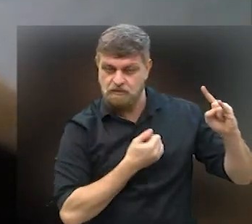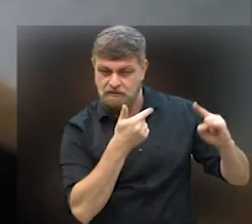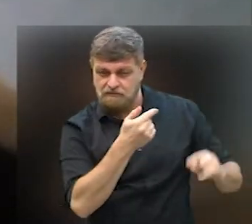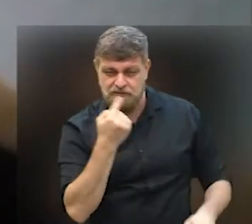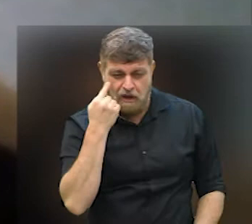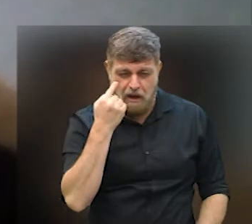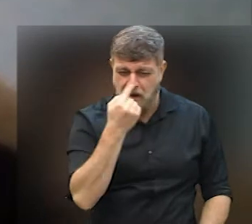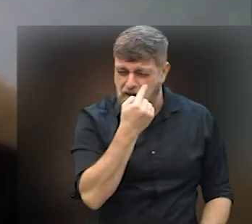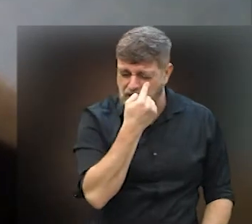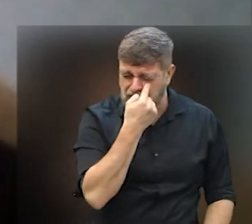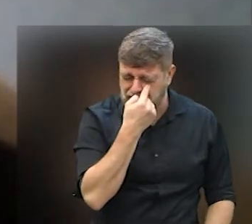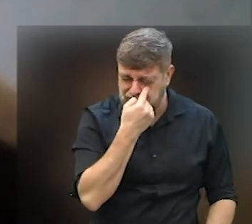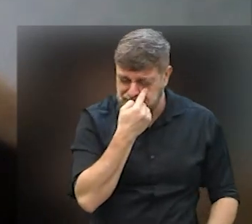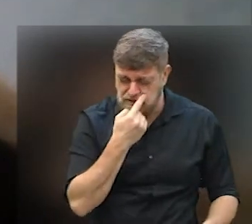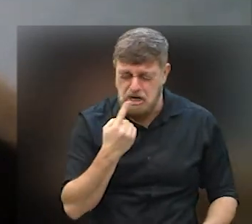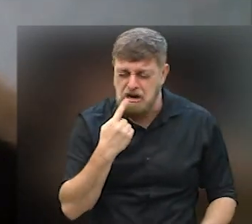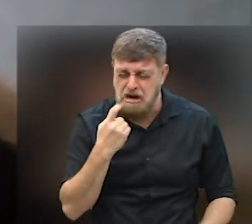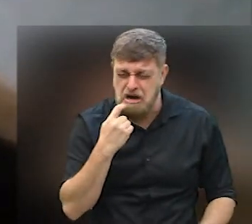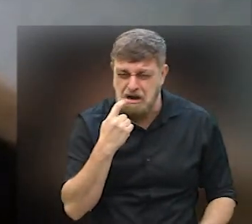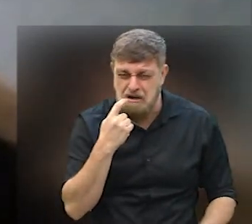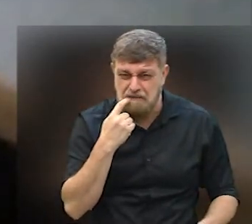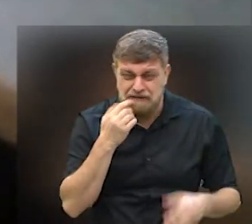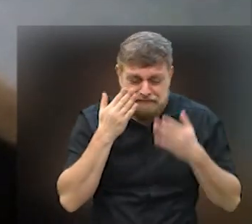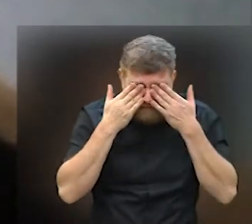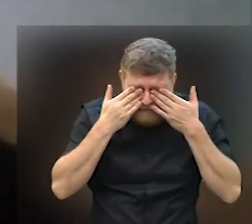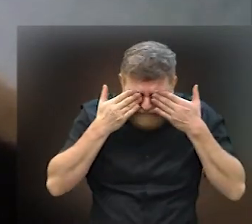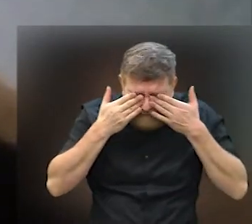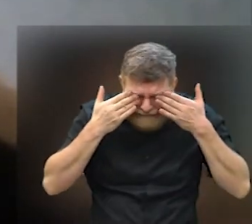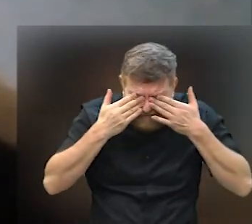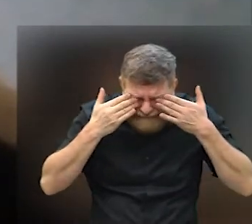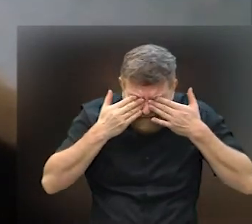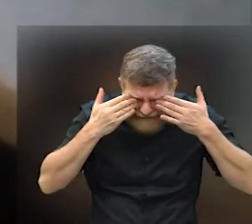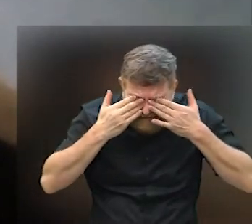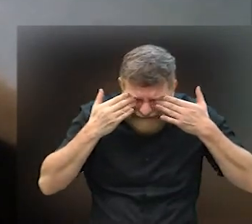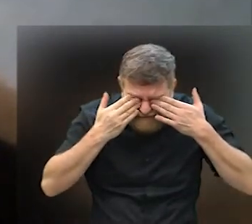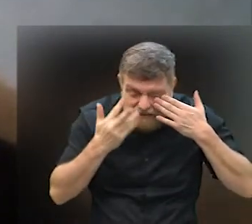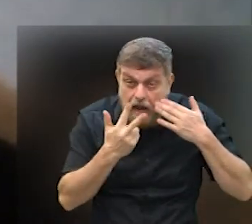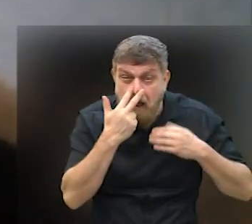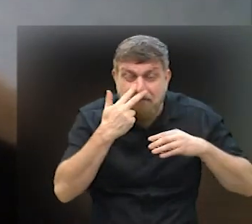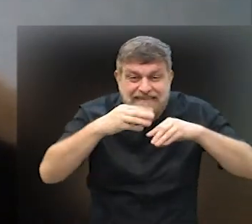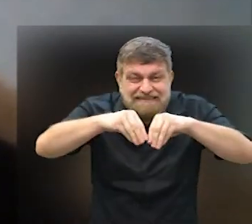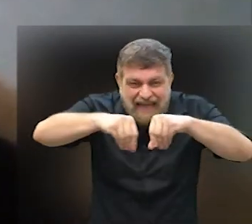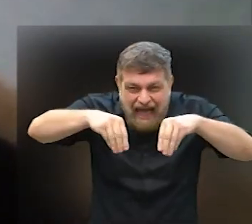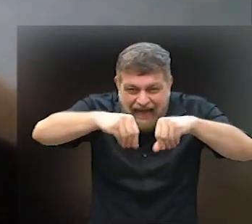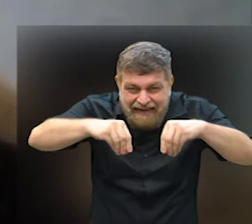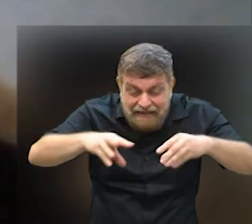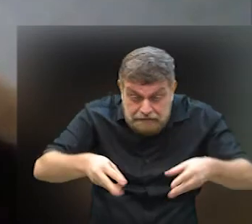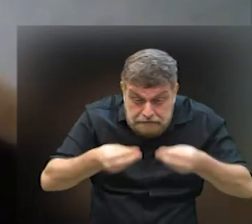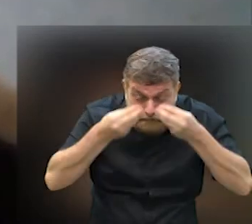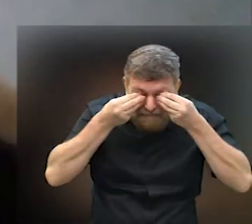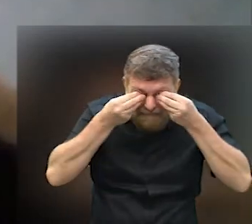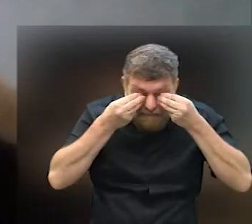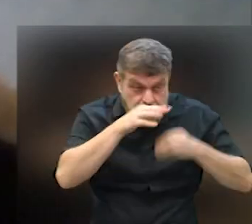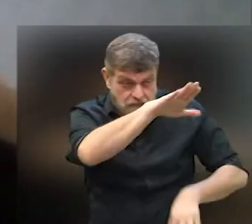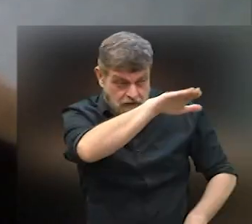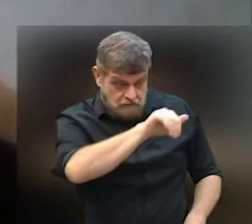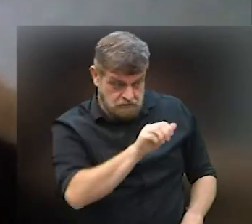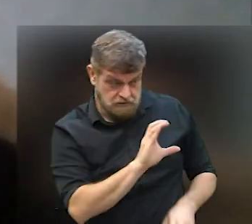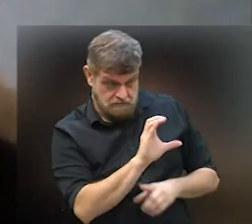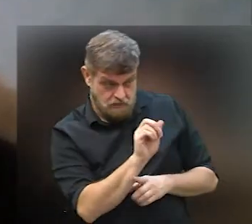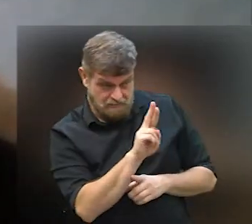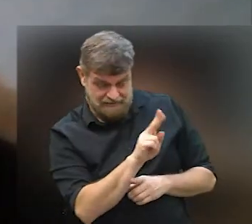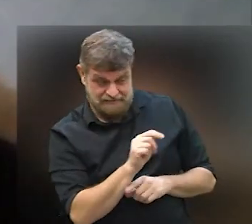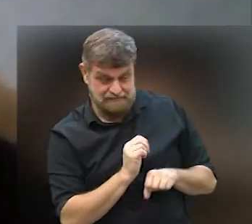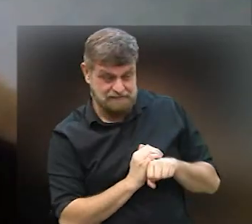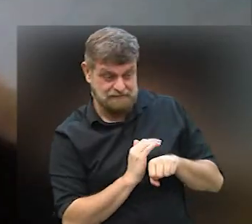os meus olhos começaram a ficar vermelhos e a arder bastante. Parecia que eu tinha areia nos meus olhos. Nossa. Comentei com o Carlos Santalena,